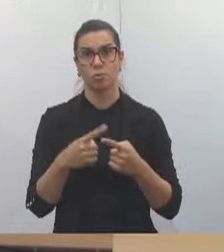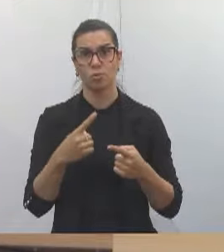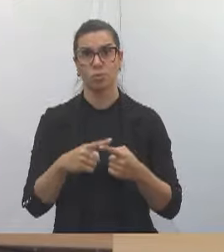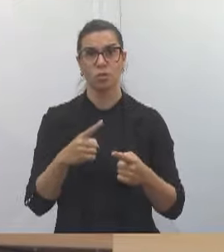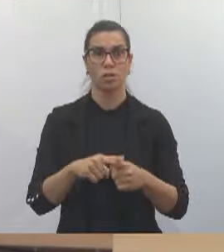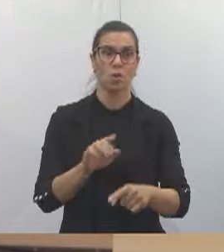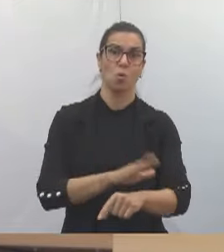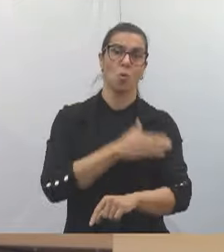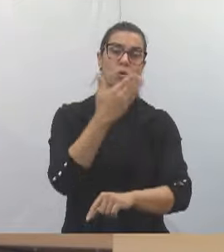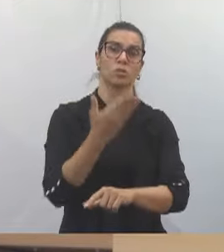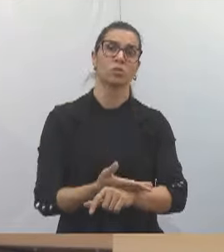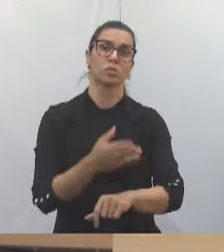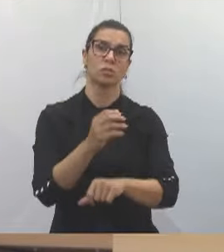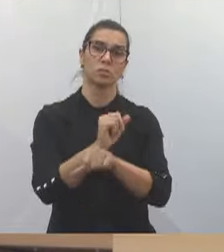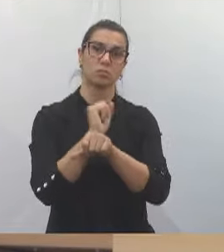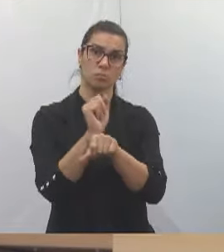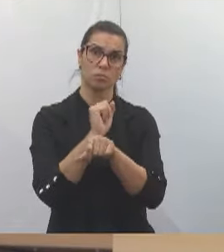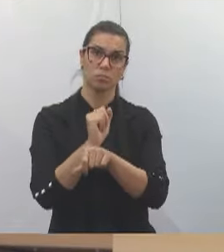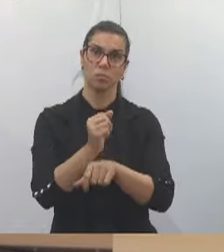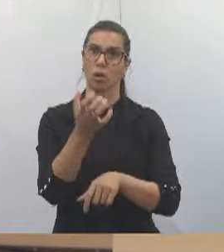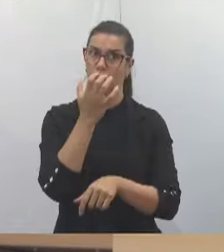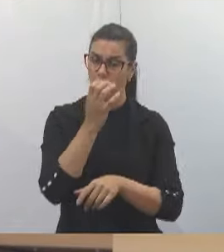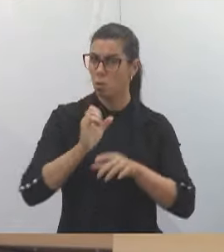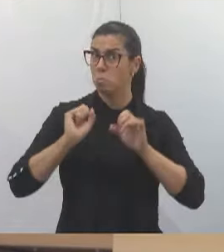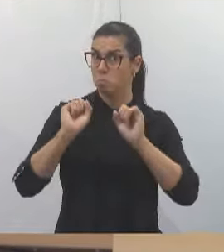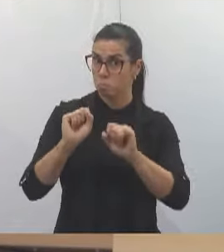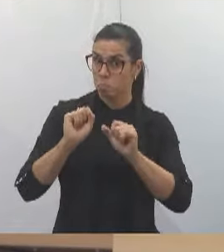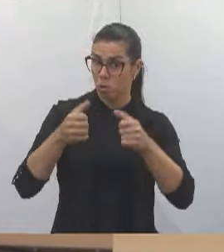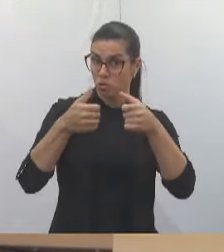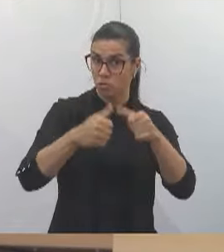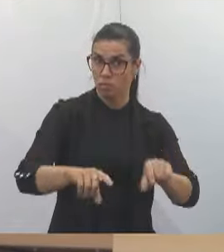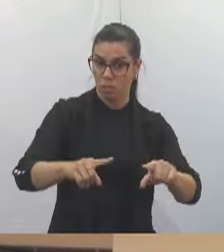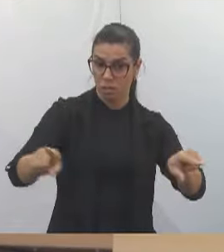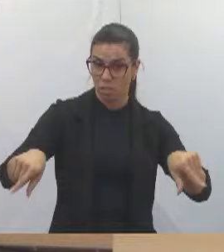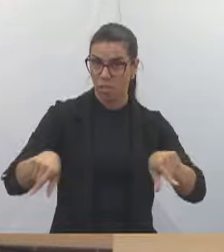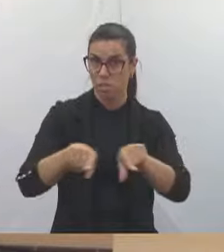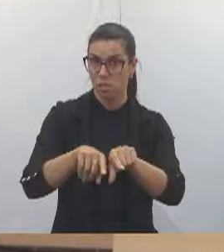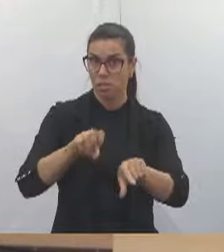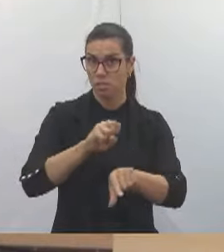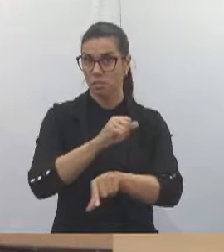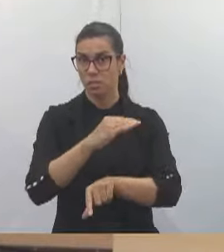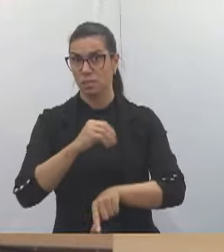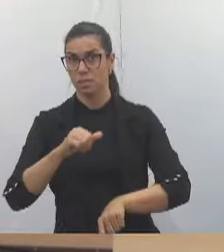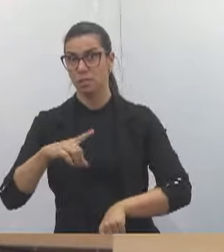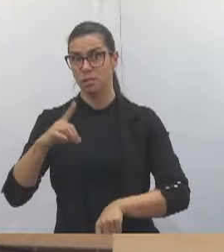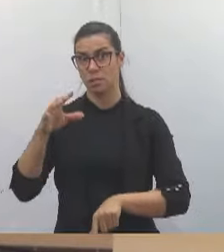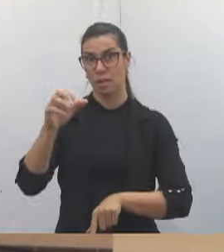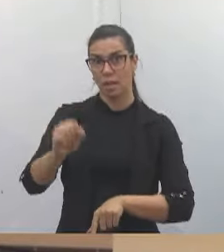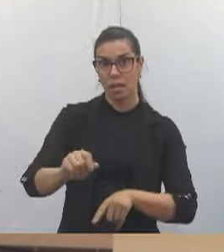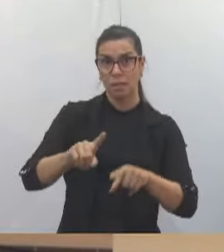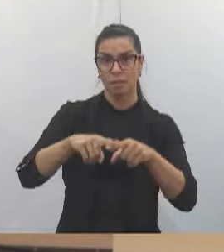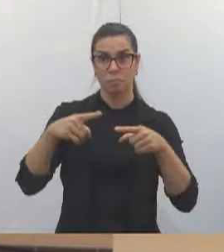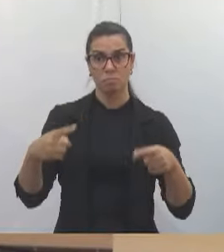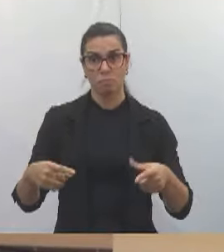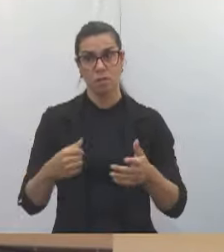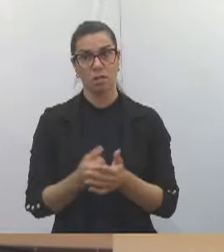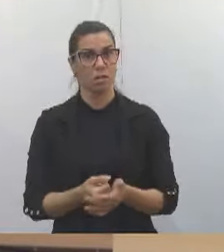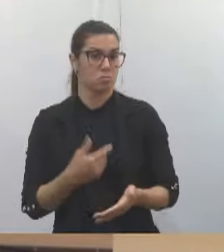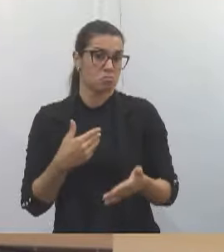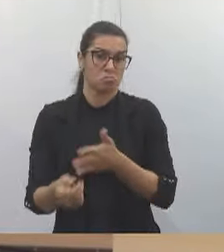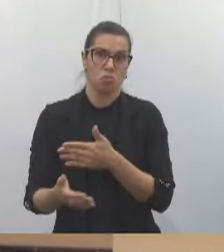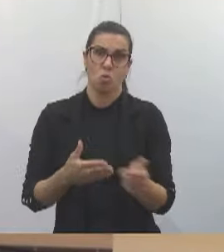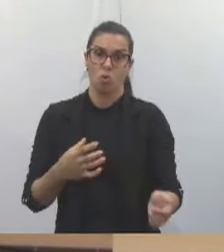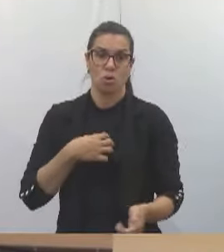horas na sacada. E aqui está falando, o animal pode ficar na sacada sim, desde que ele tenha liberdade de circular da forma que ele